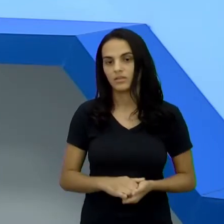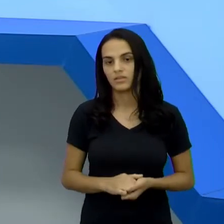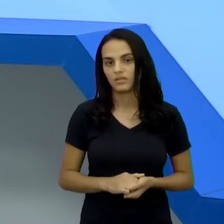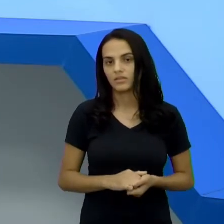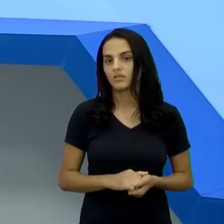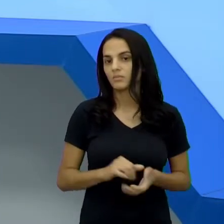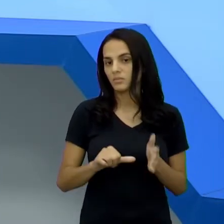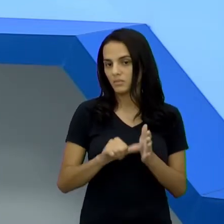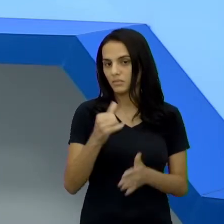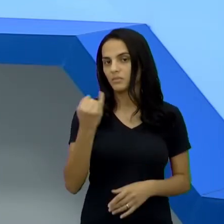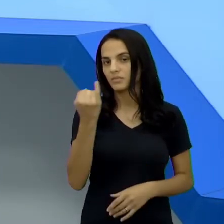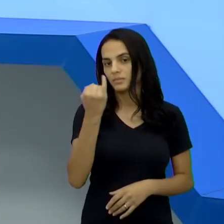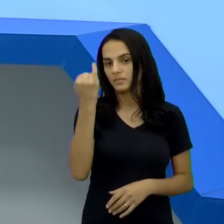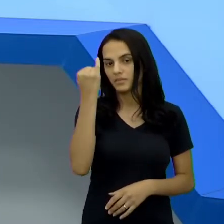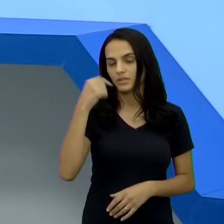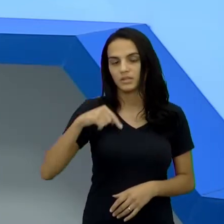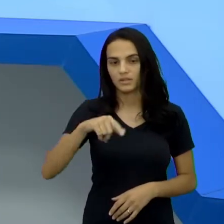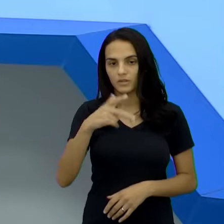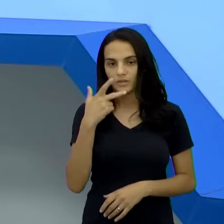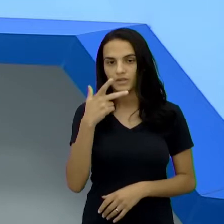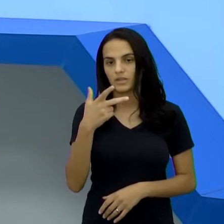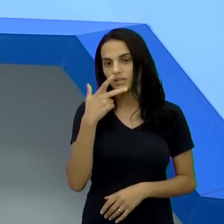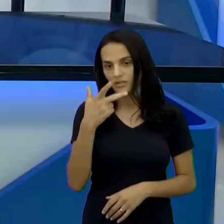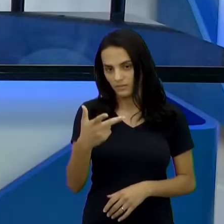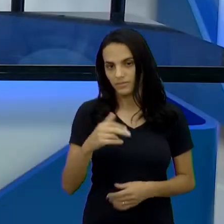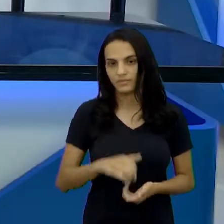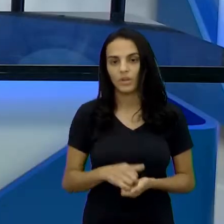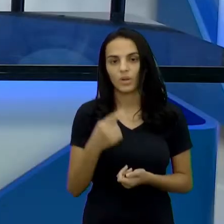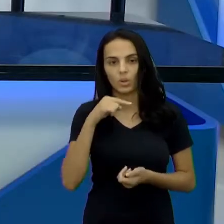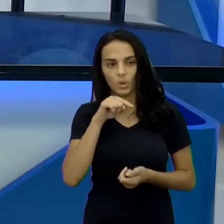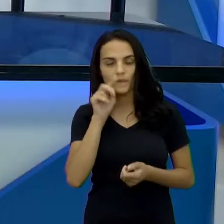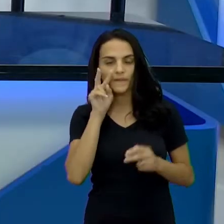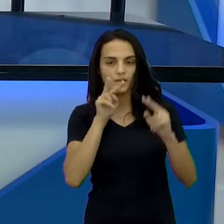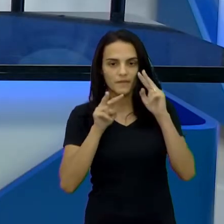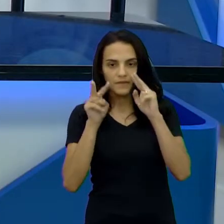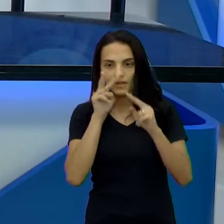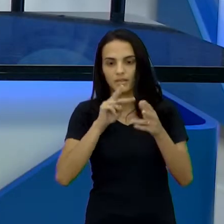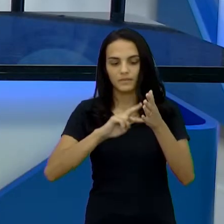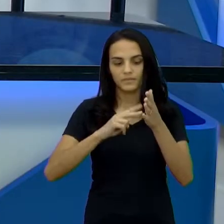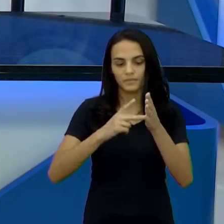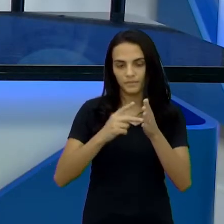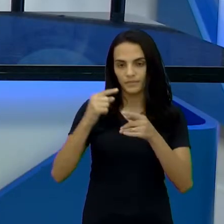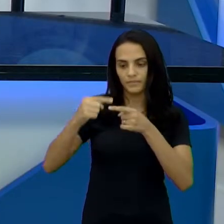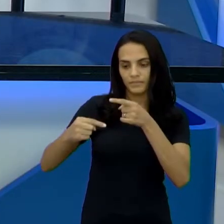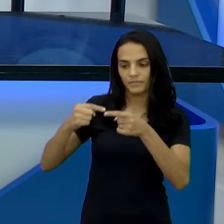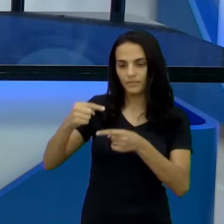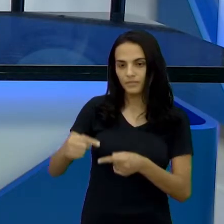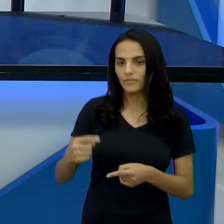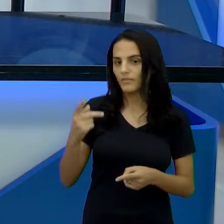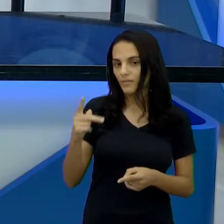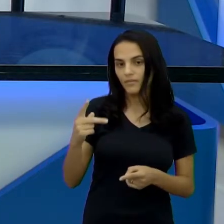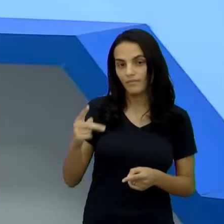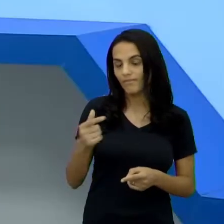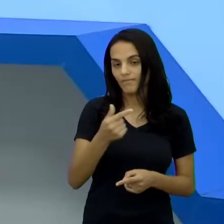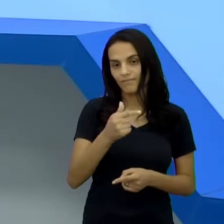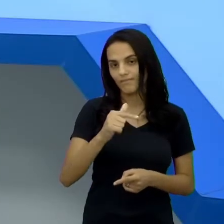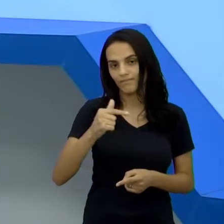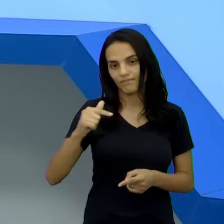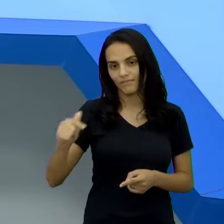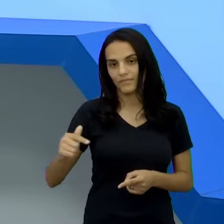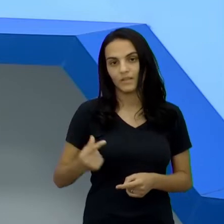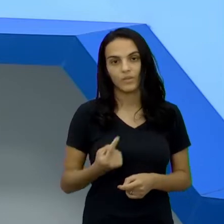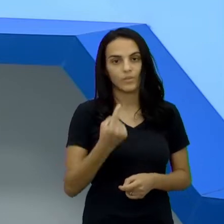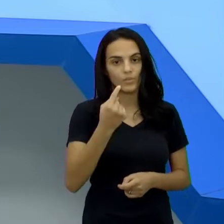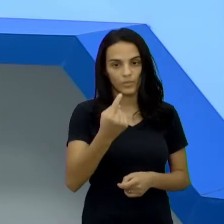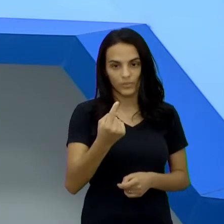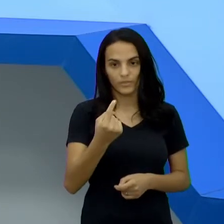coisa importante que eu falei para eles, Ju, é que por mais que a gente fique olhando essas definições de geração, elas não são um